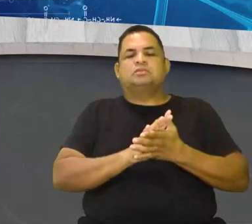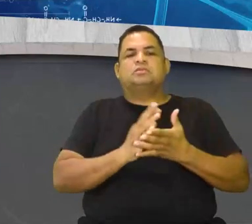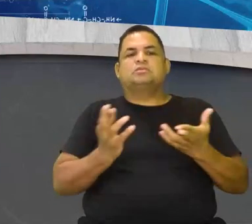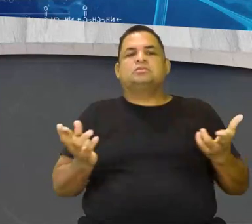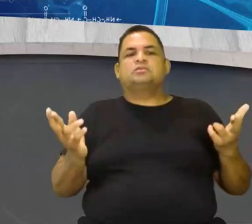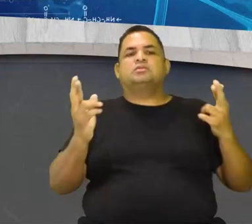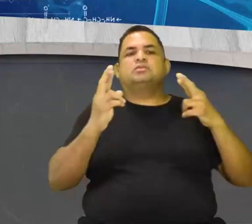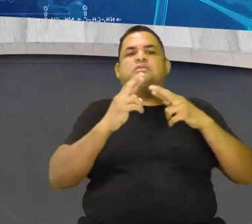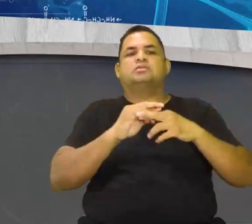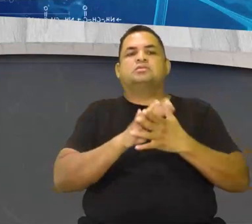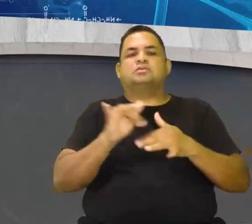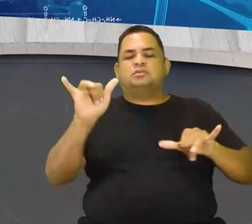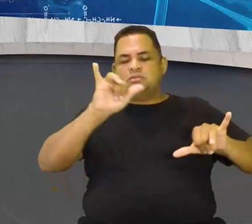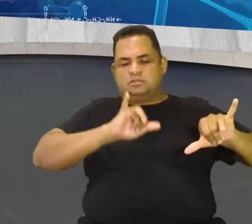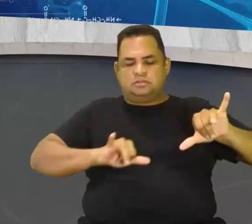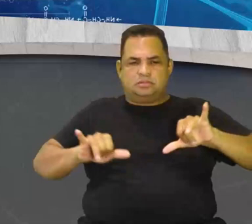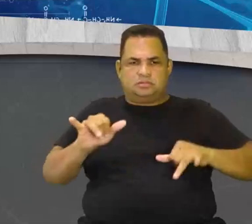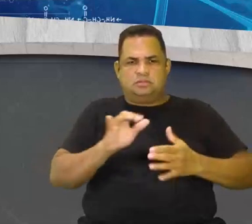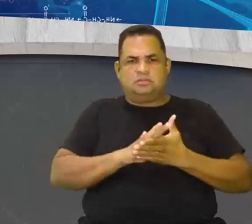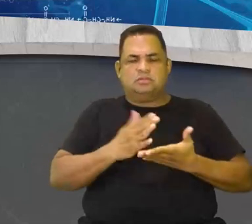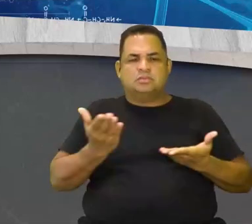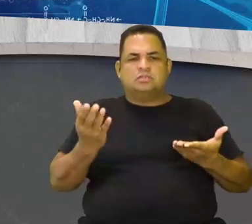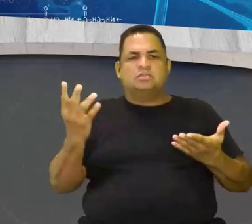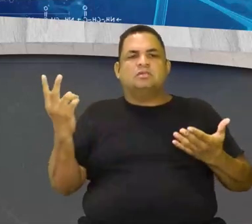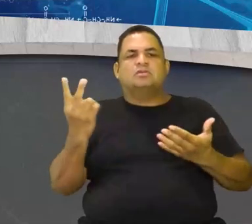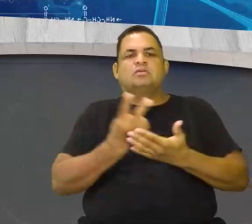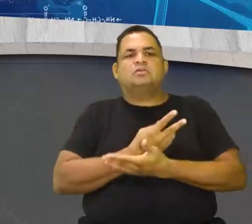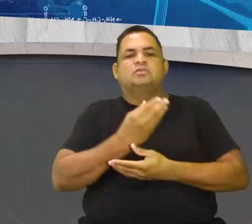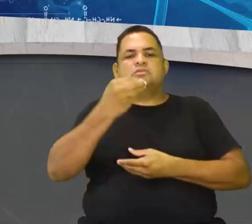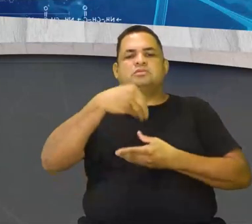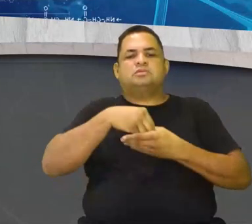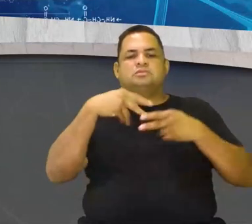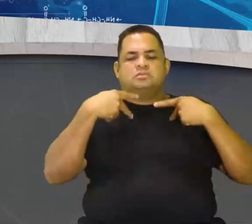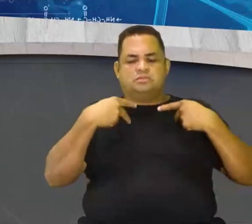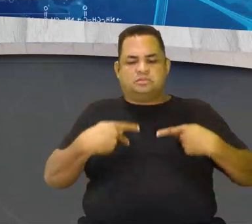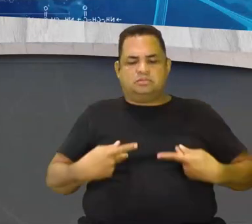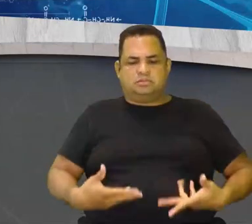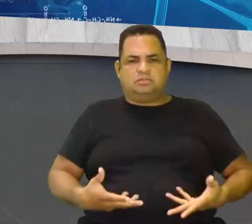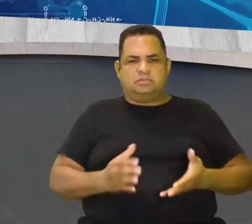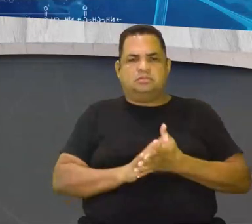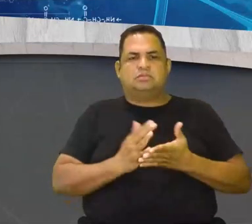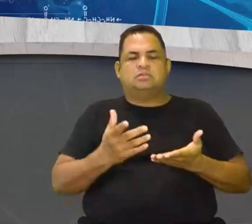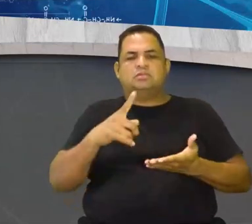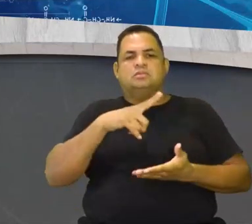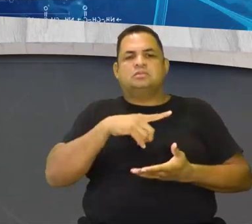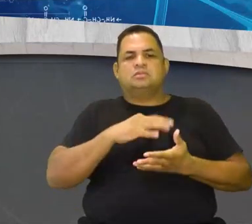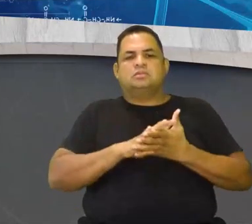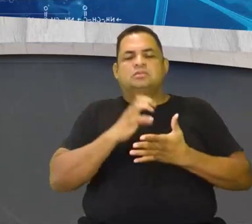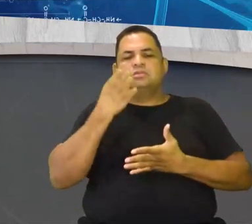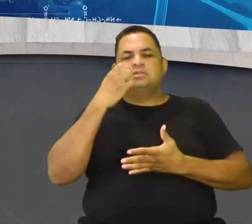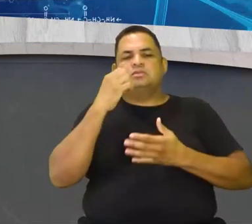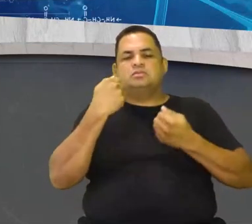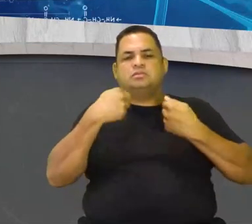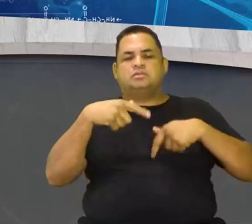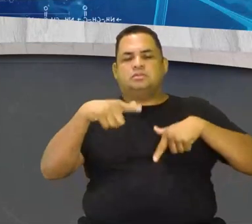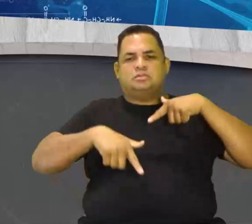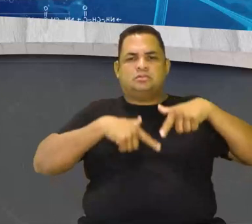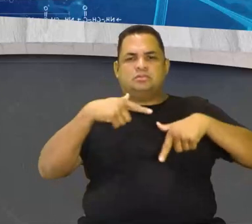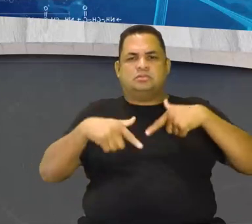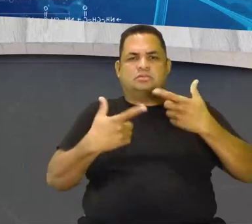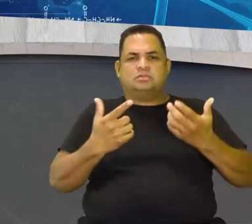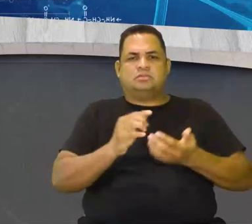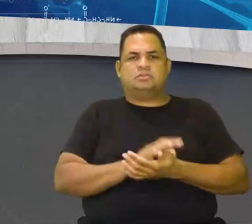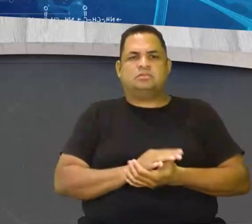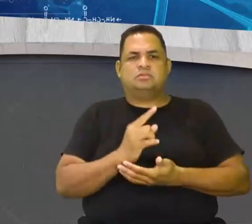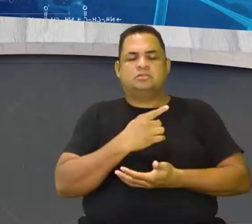químicas em cadeia, em série, que acontecem no organismo para que tenhamos energia e podemos trabalhar. E por isso